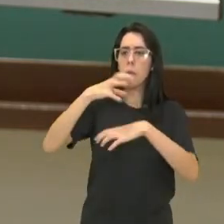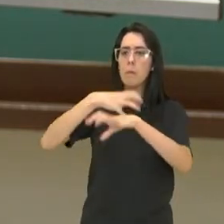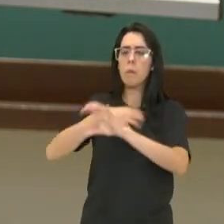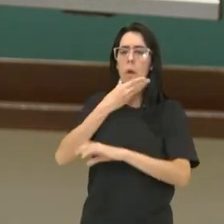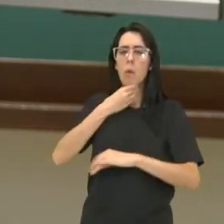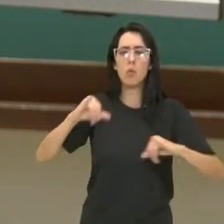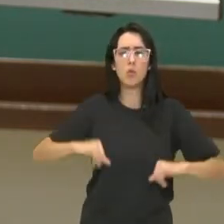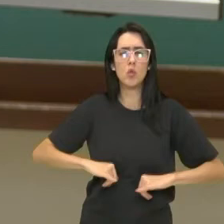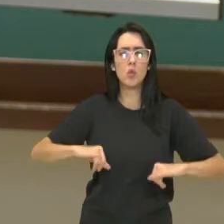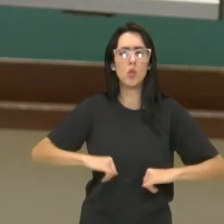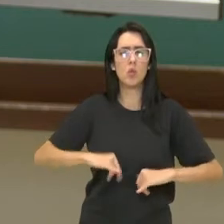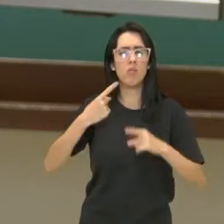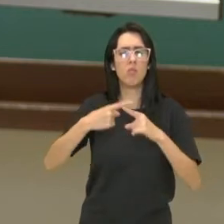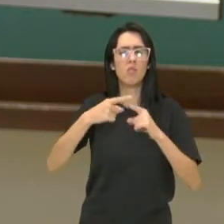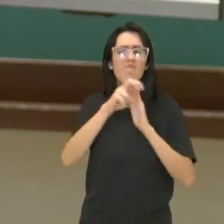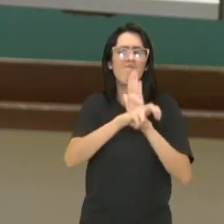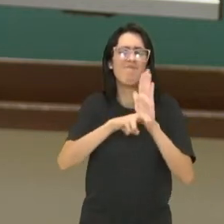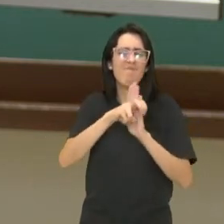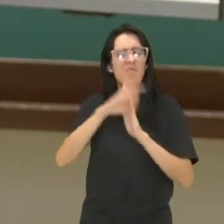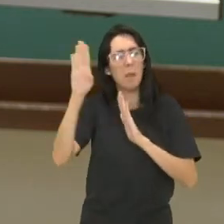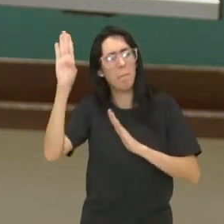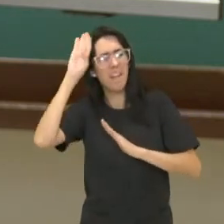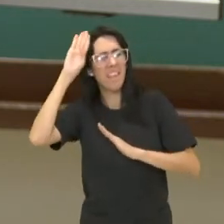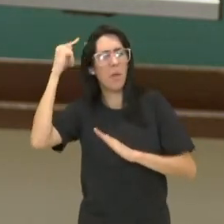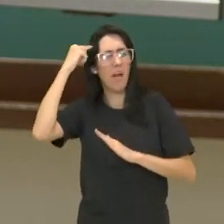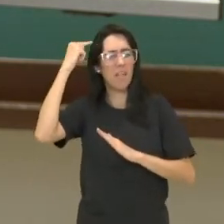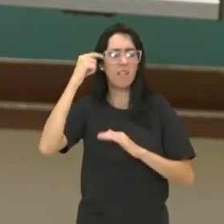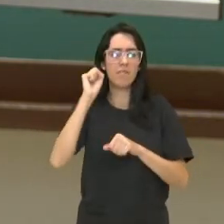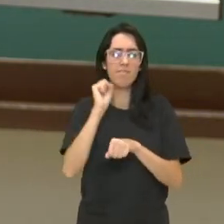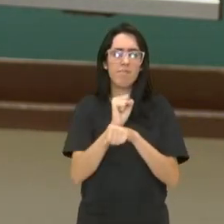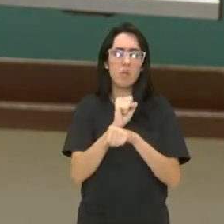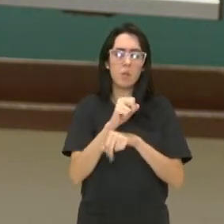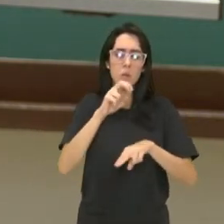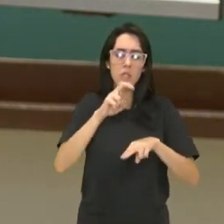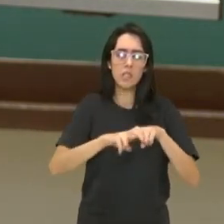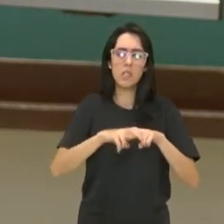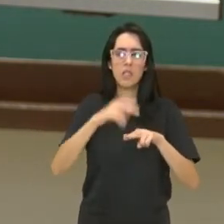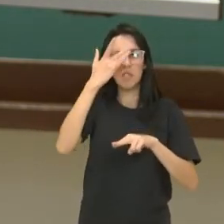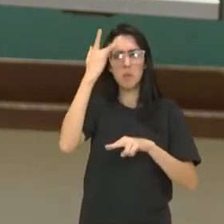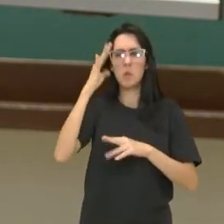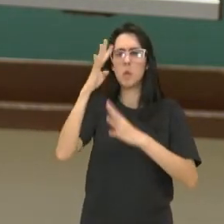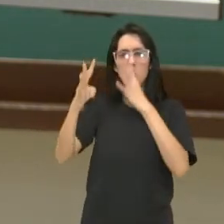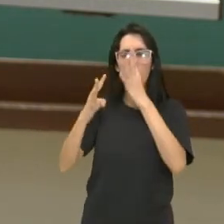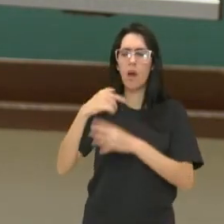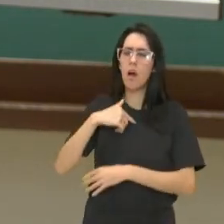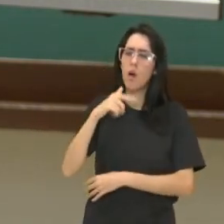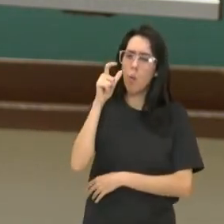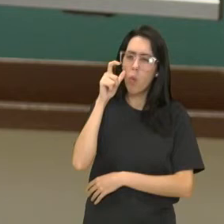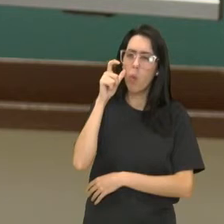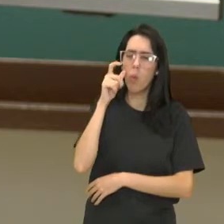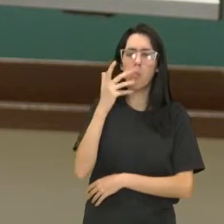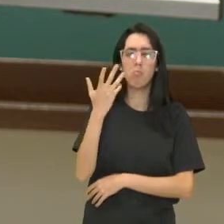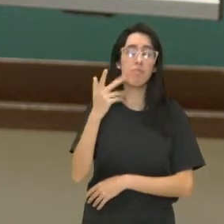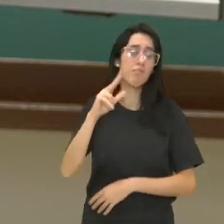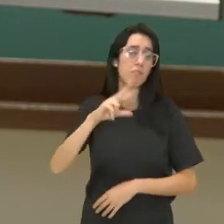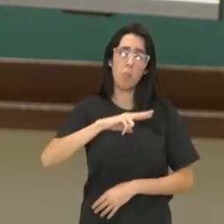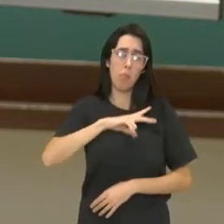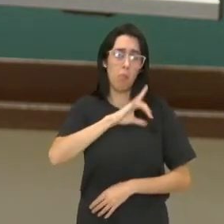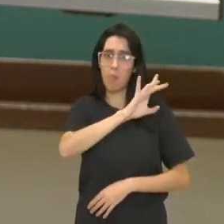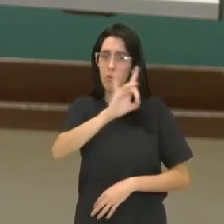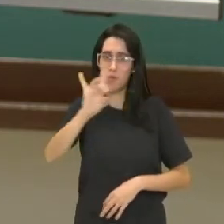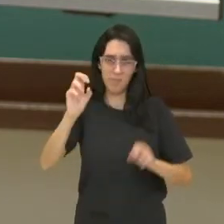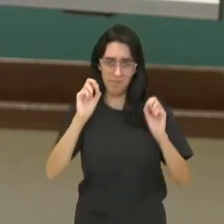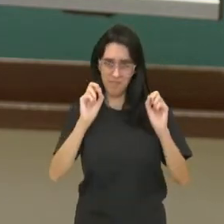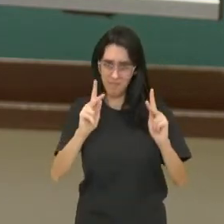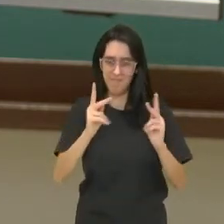que seriam as outras pessoas em ficar julgando entre o certo e o errado, ok? Mas a resposta é pessoal. Vamos a